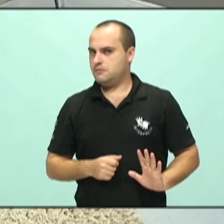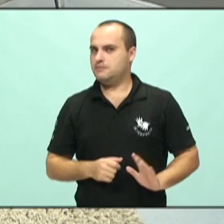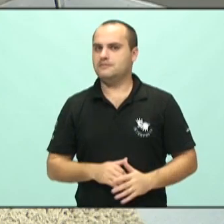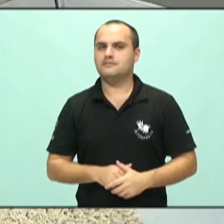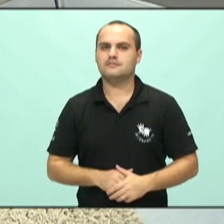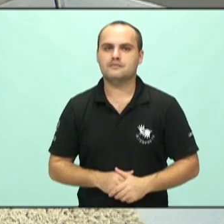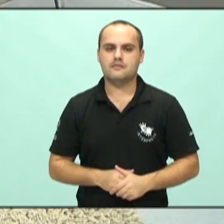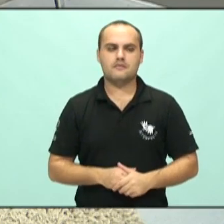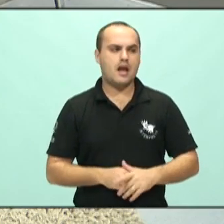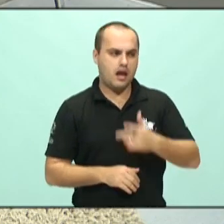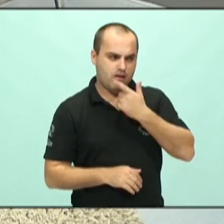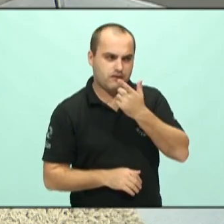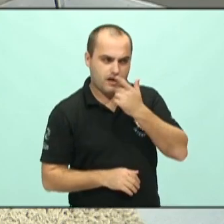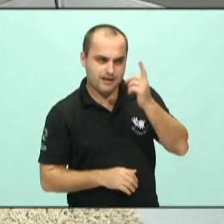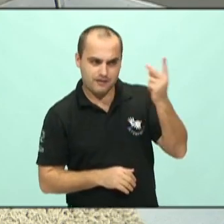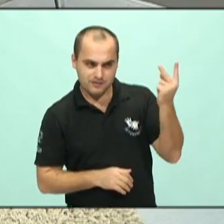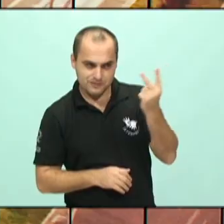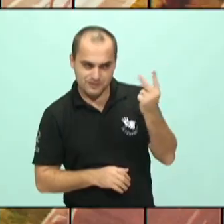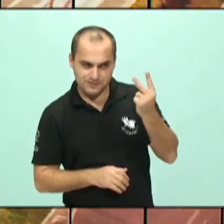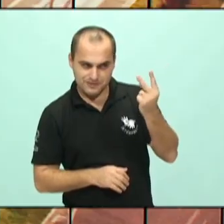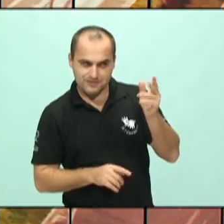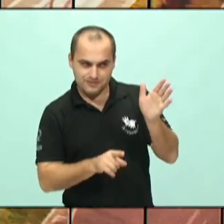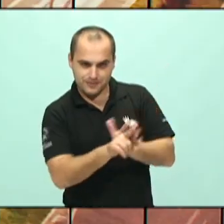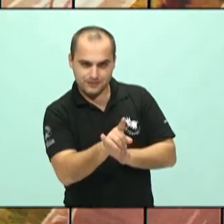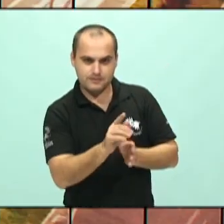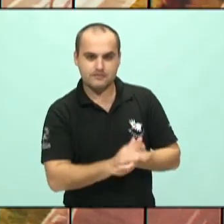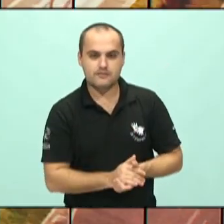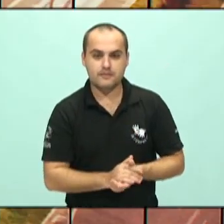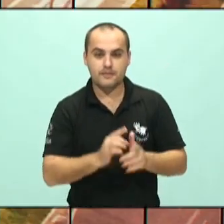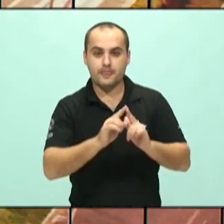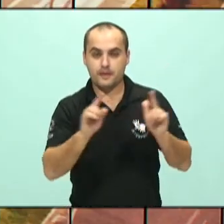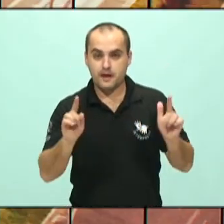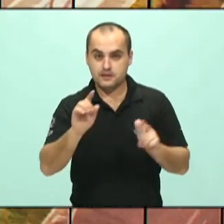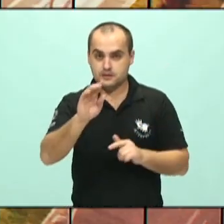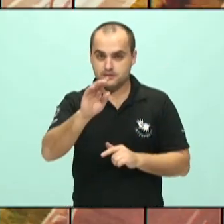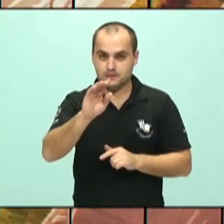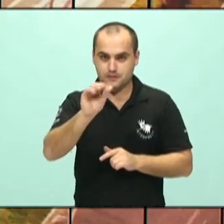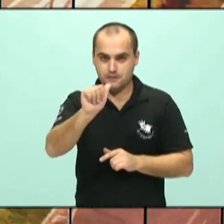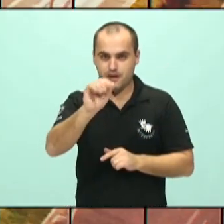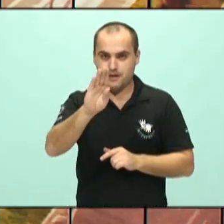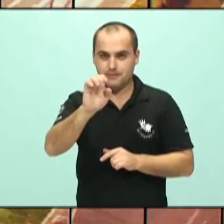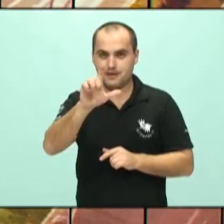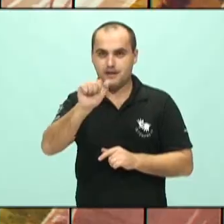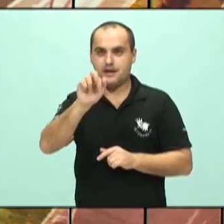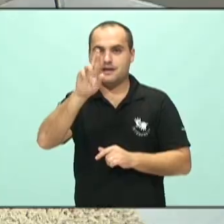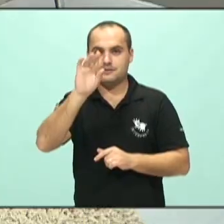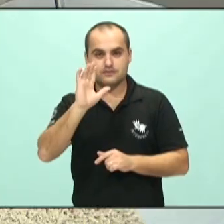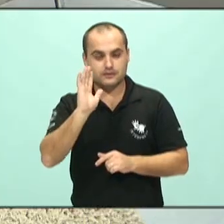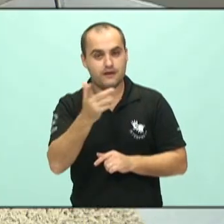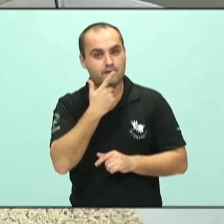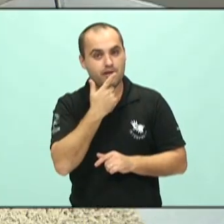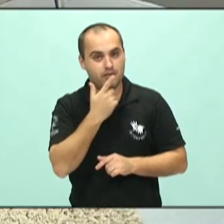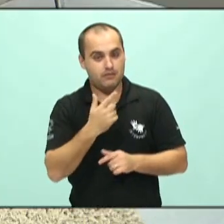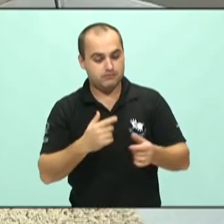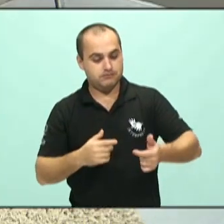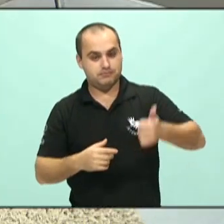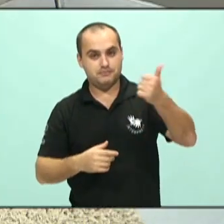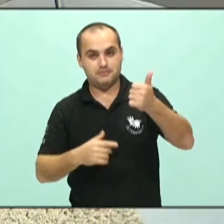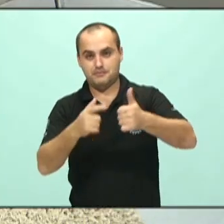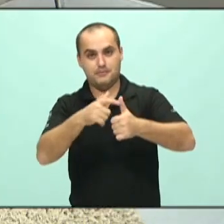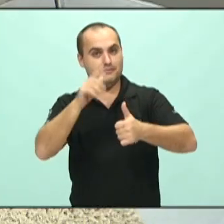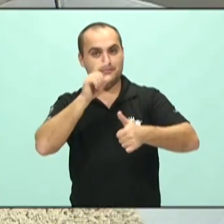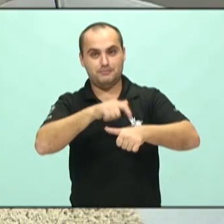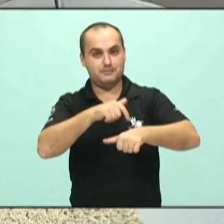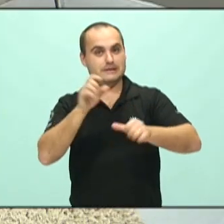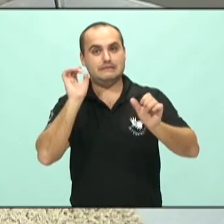Eu disse que seriam duas questões, mas o Abelardo já está nos sinalizando que o primeiro bloco já foi. Então nós temos dois ainda para discutir